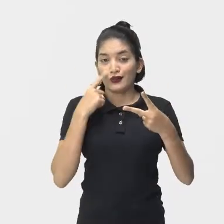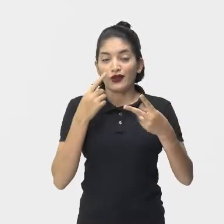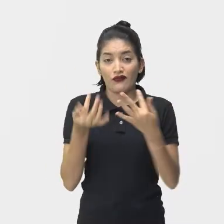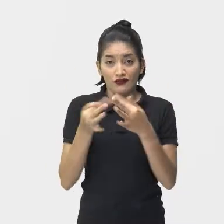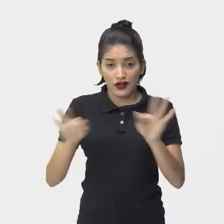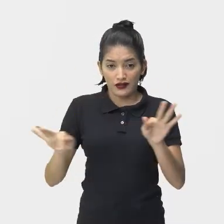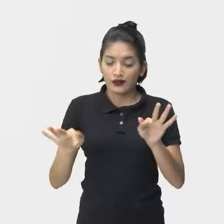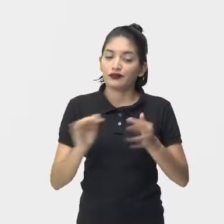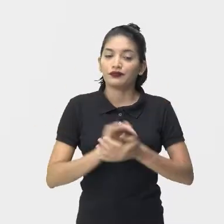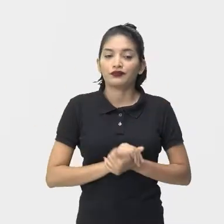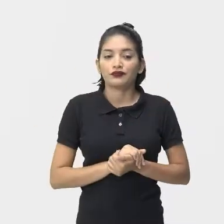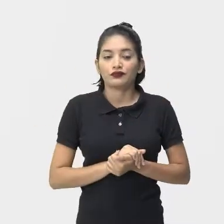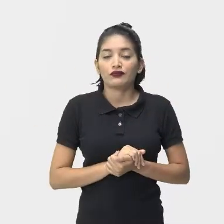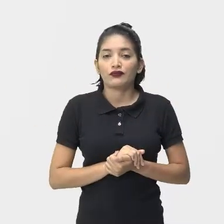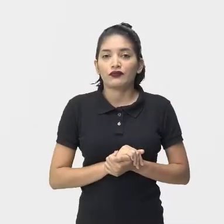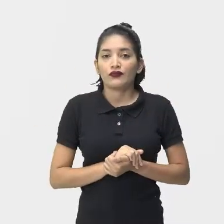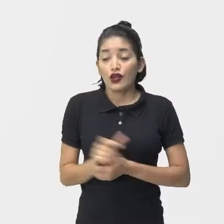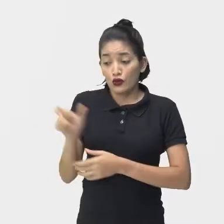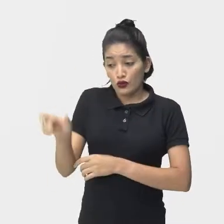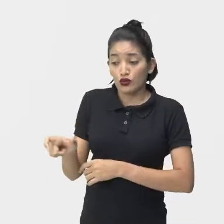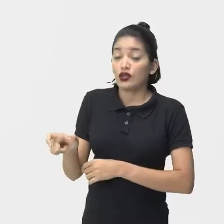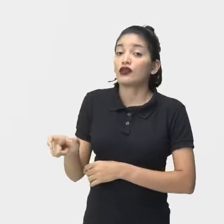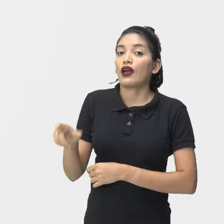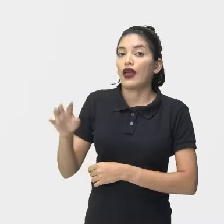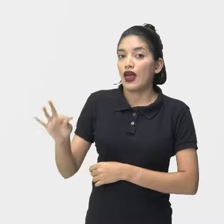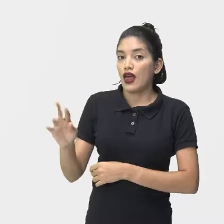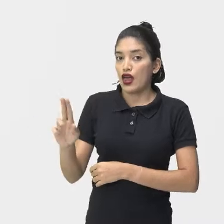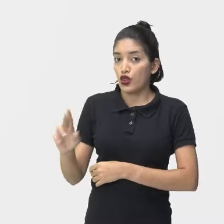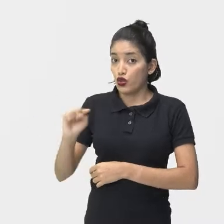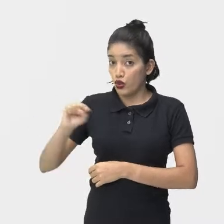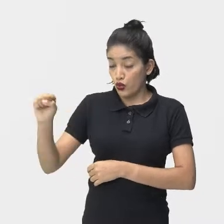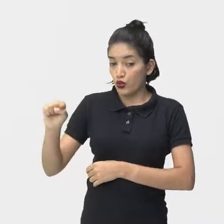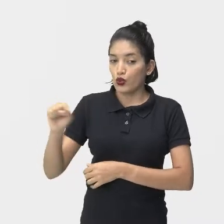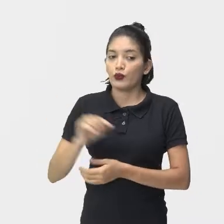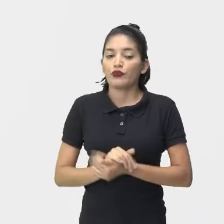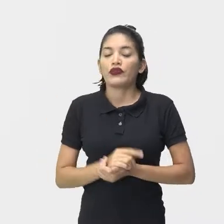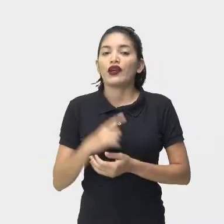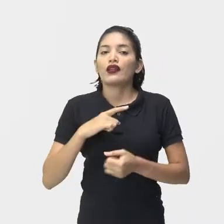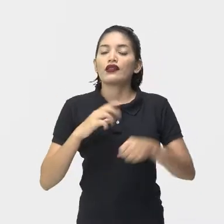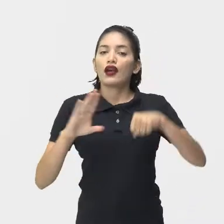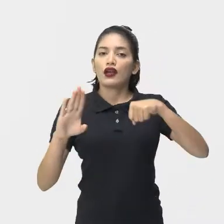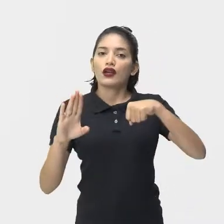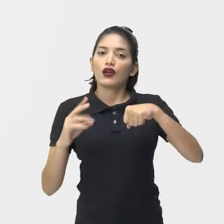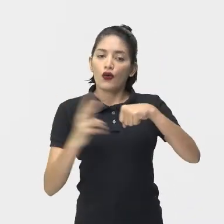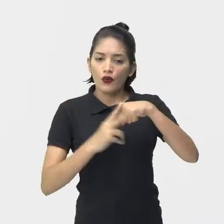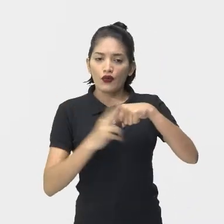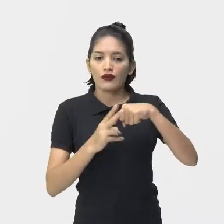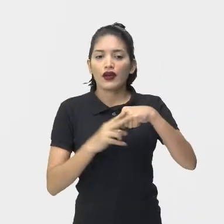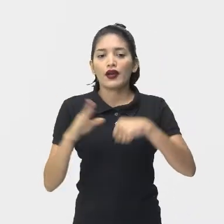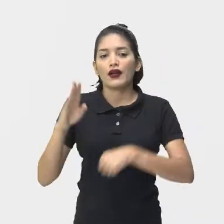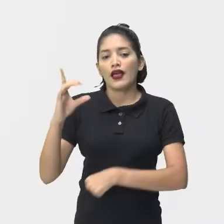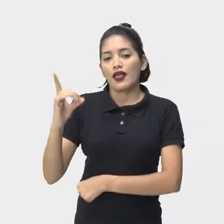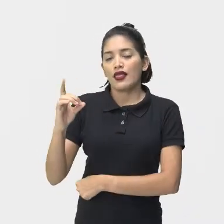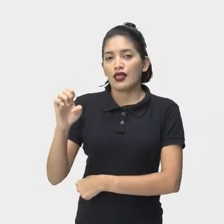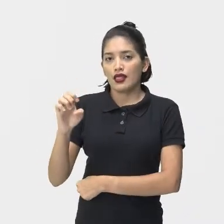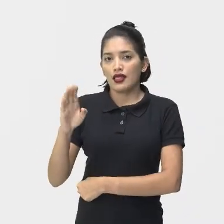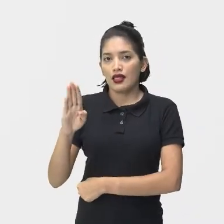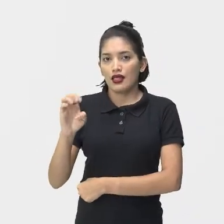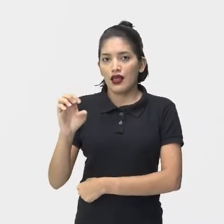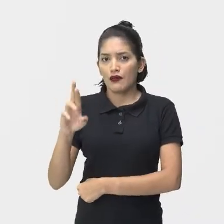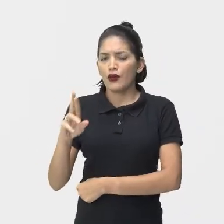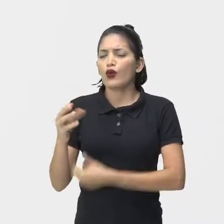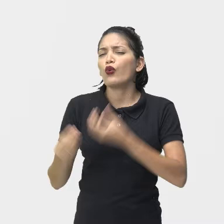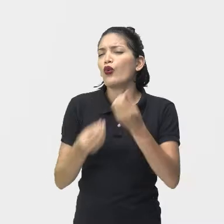segunda, ó. O sujeito é tu. Eu tenho aqui o verbo deber. Como é que vai